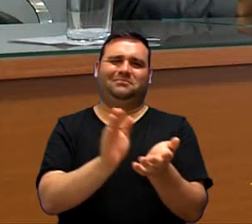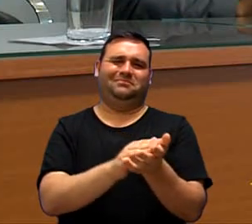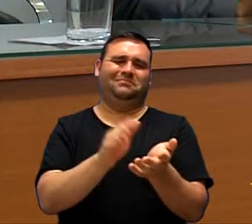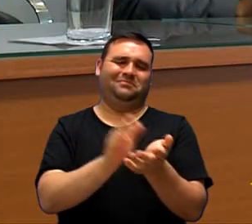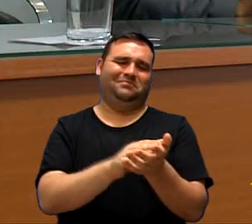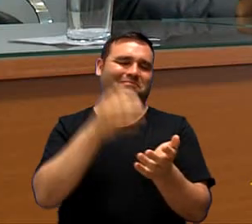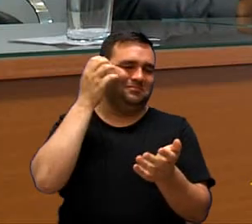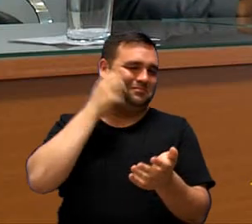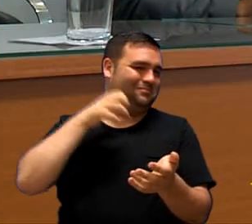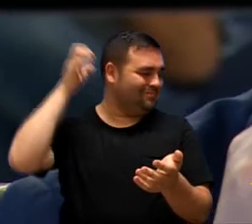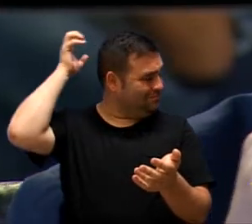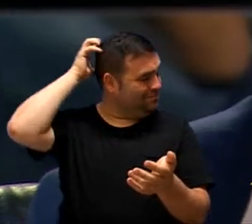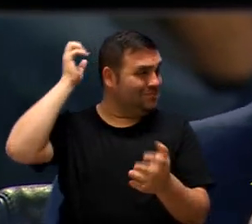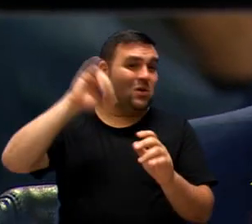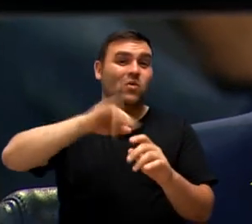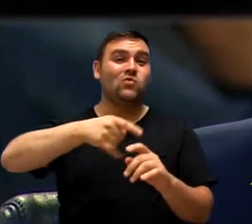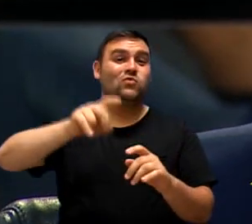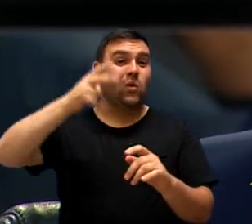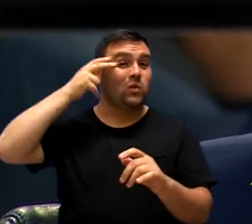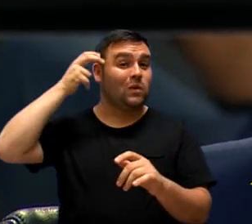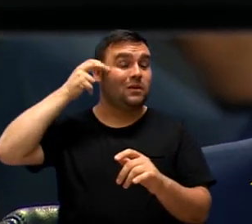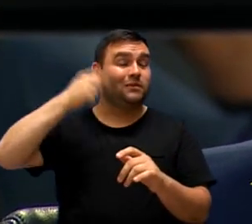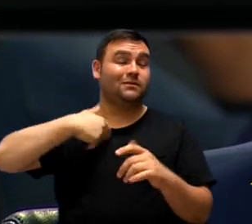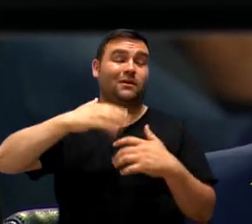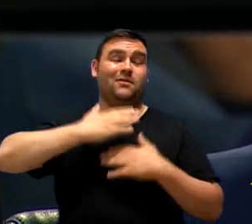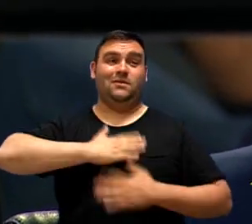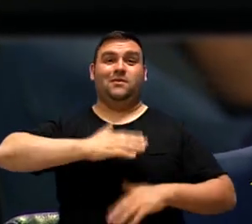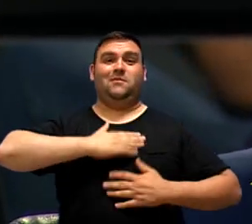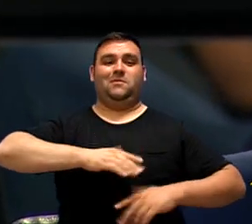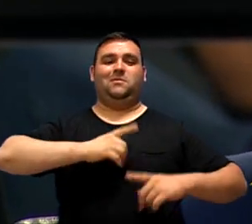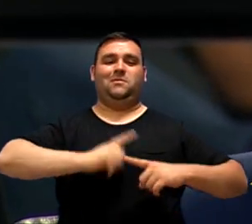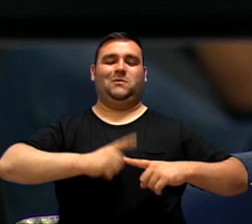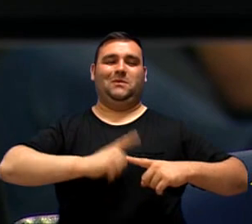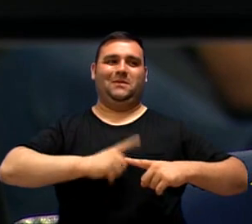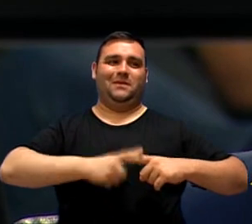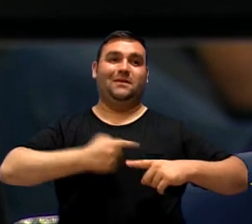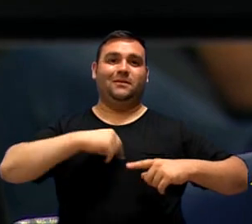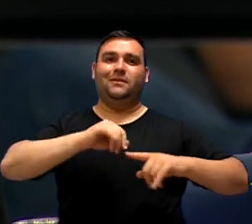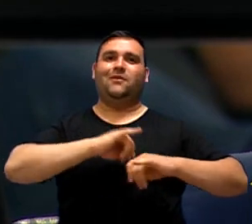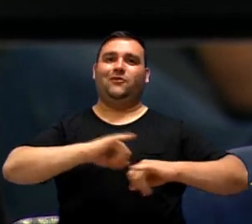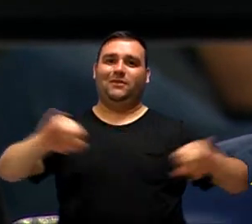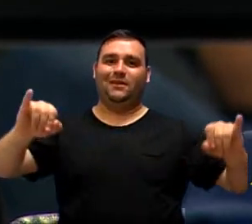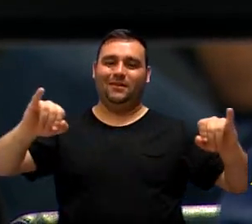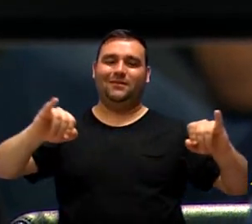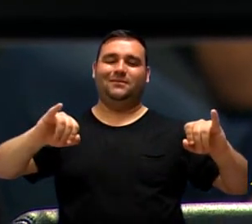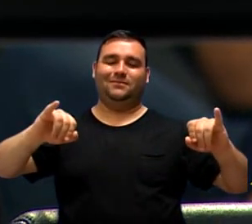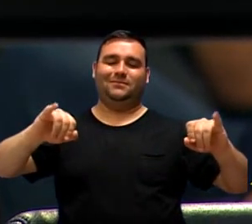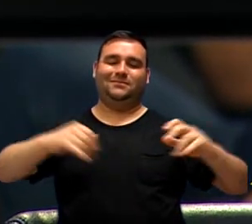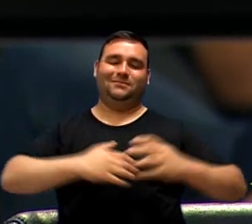bom, João Dorizete? A minha consciência é tranquila porque eu avisei.